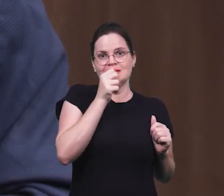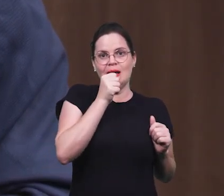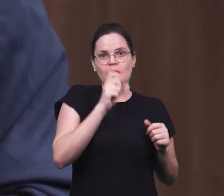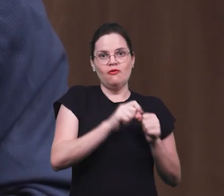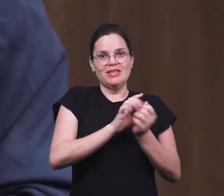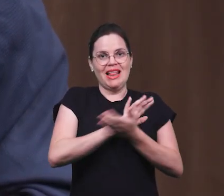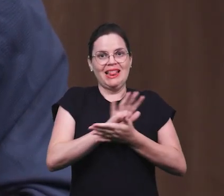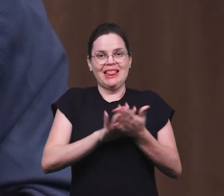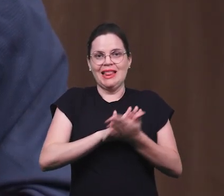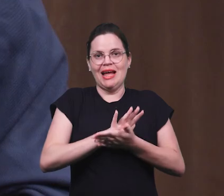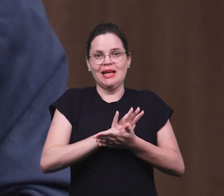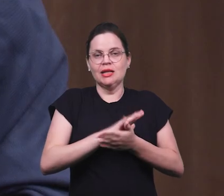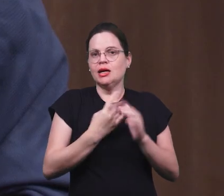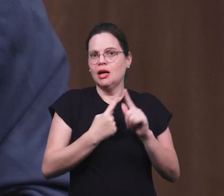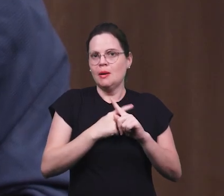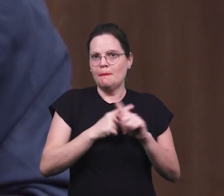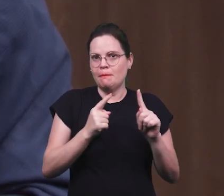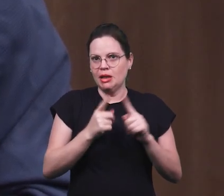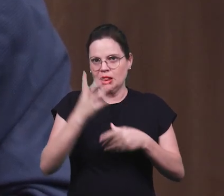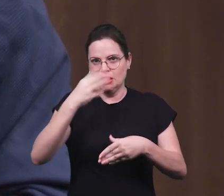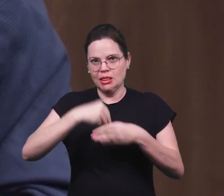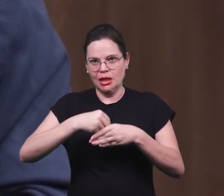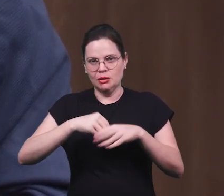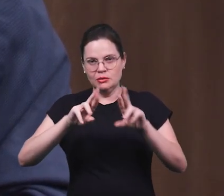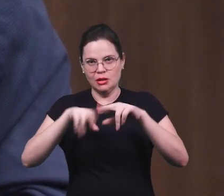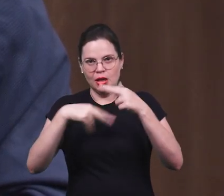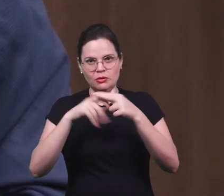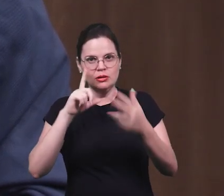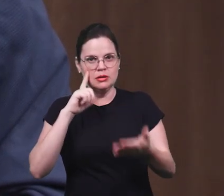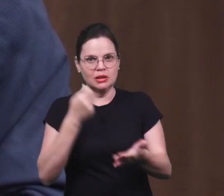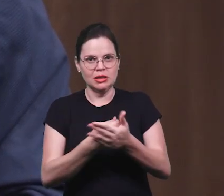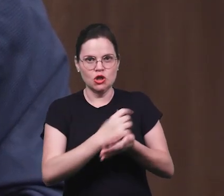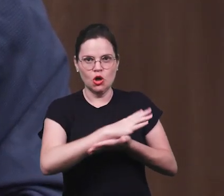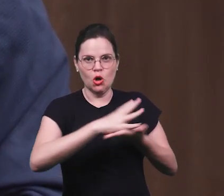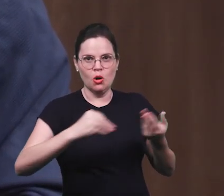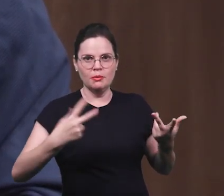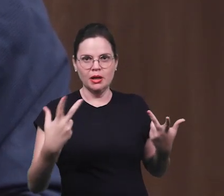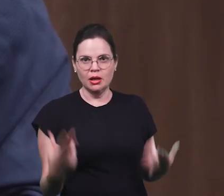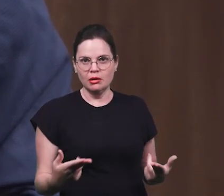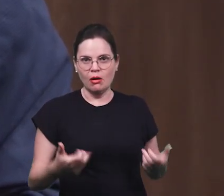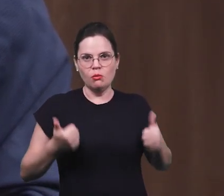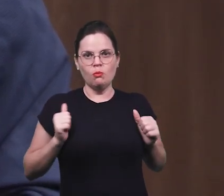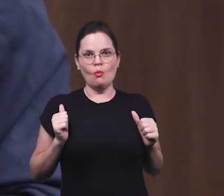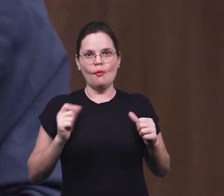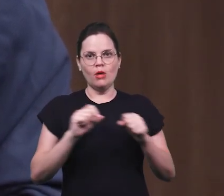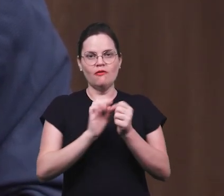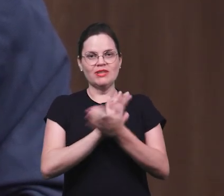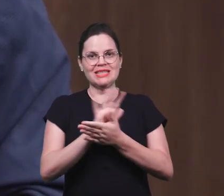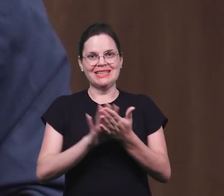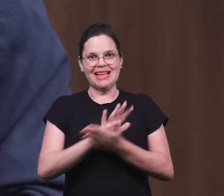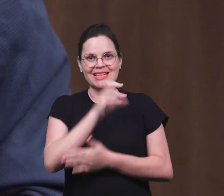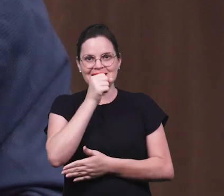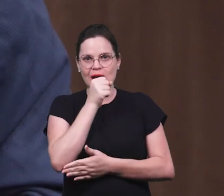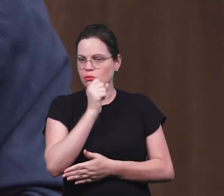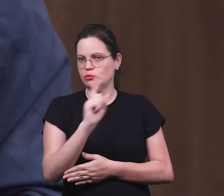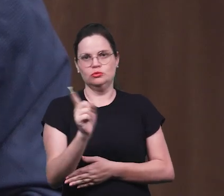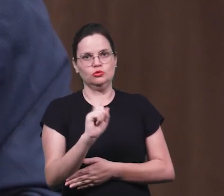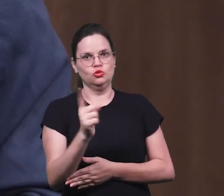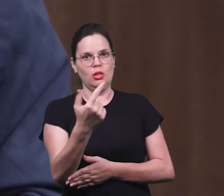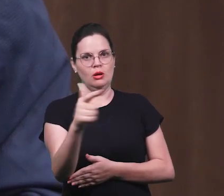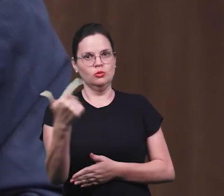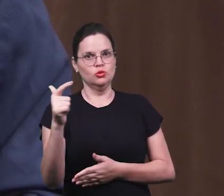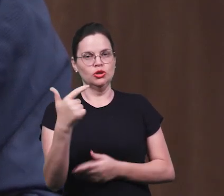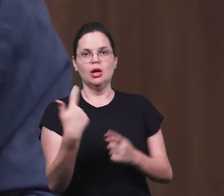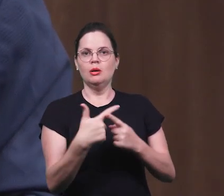não incluiu, aqui você pode ver as decisões do concílio, não está incluído na obrigação dos gentios guardar sábado, que era coisa da lei. Então, um dos